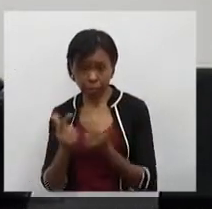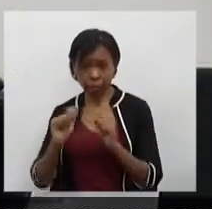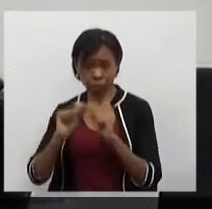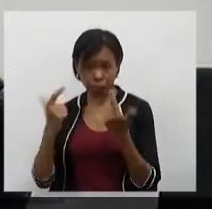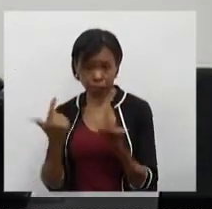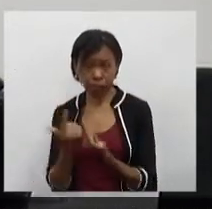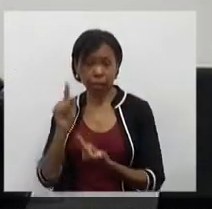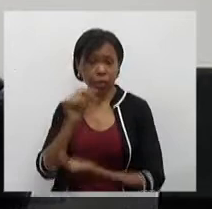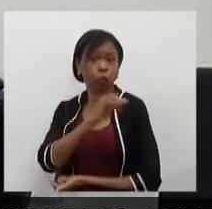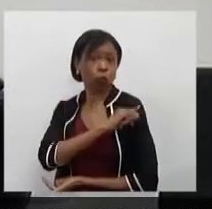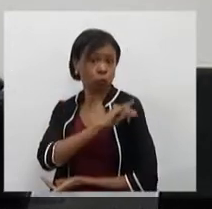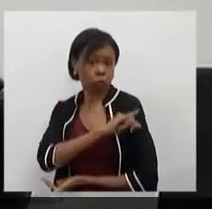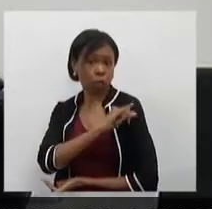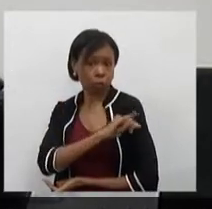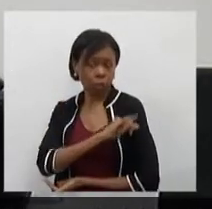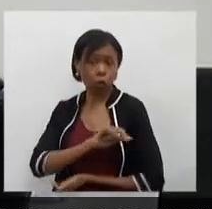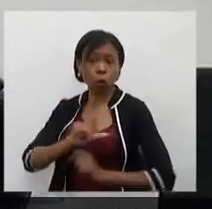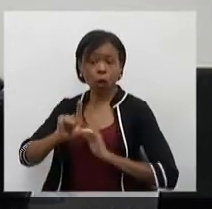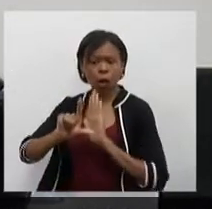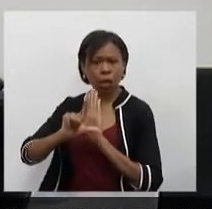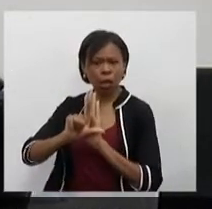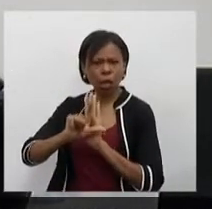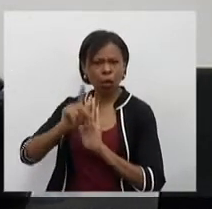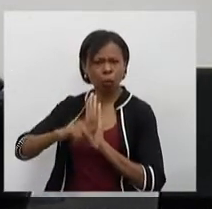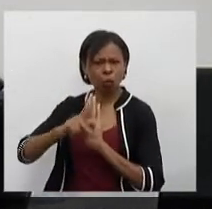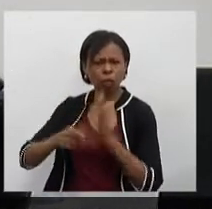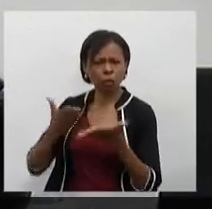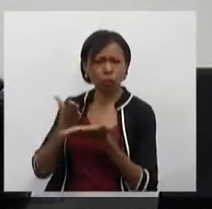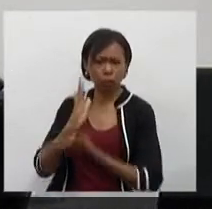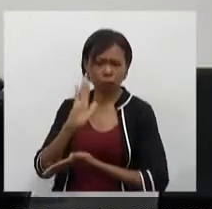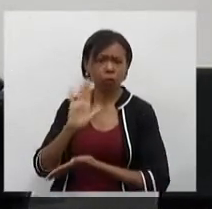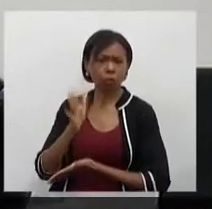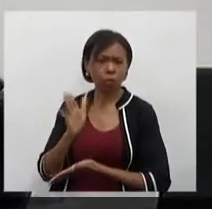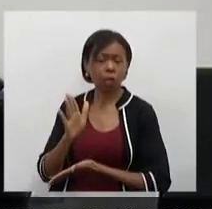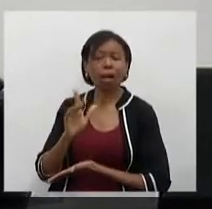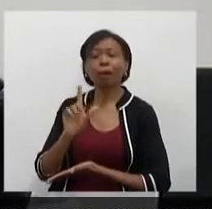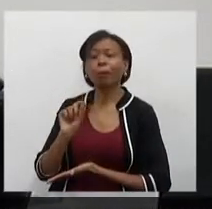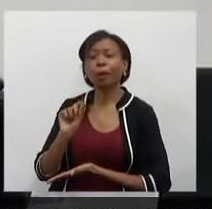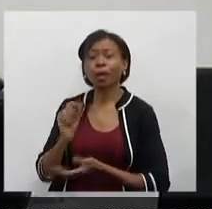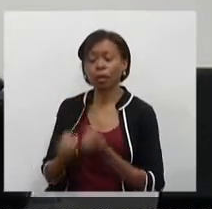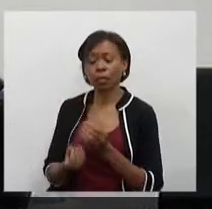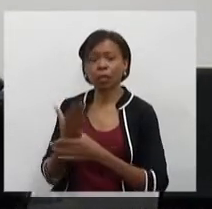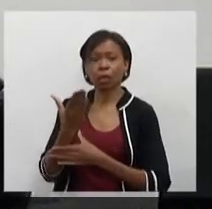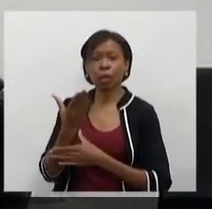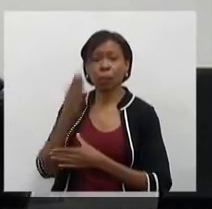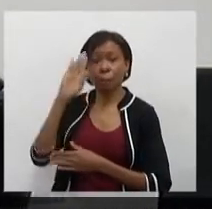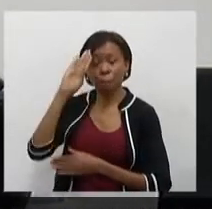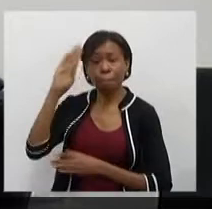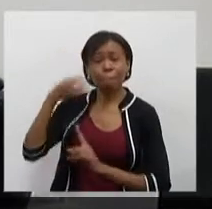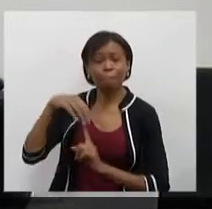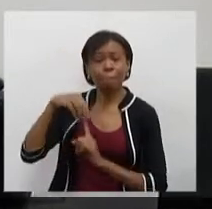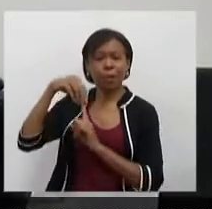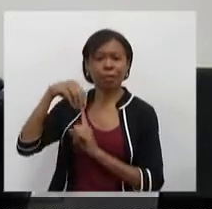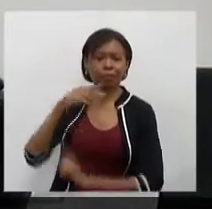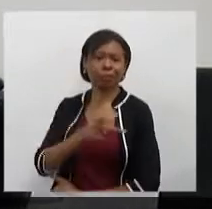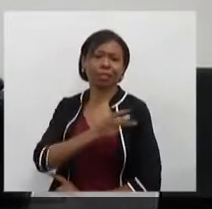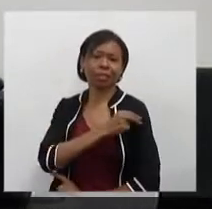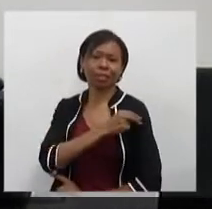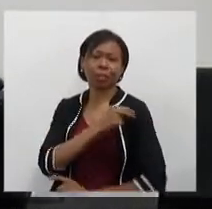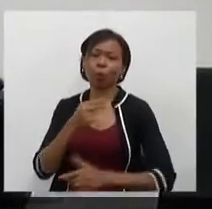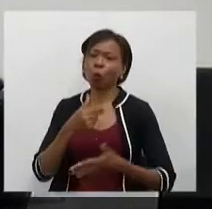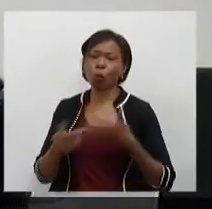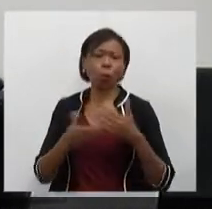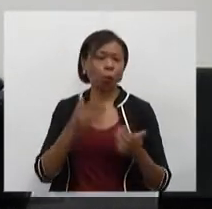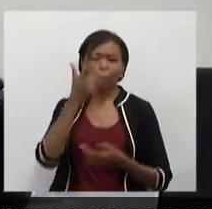o governo, né, do Rio de Janeiro, criando aí no Rio de Janeiro a prioridade para vacina para todas as pessoas com deficiência.